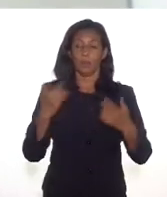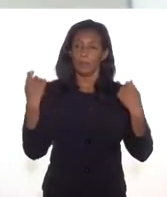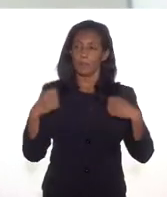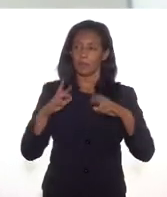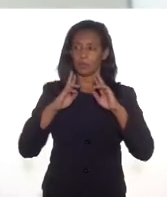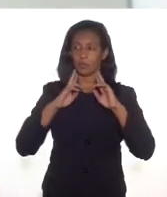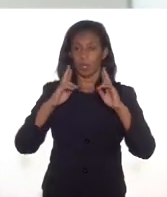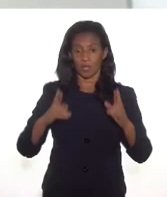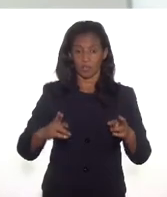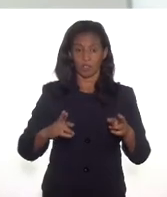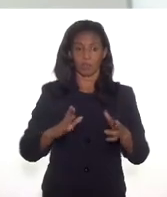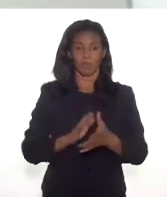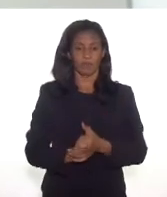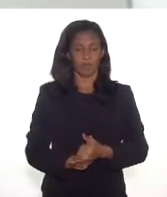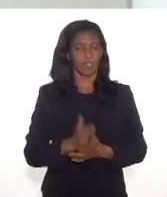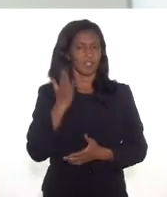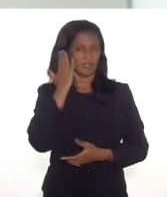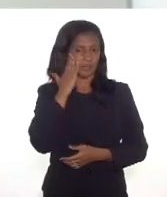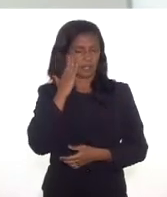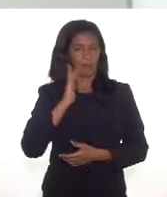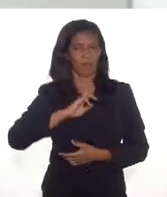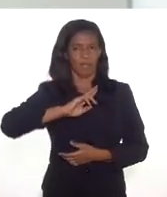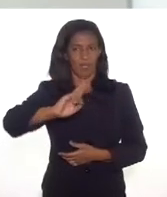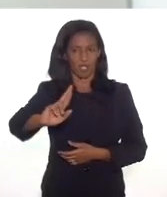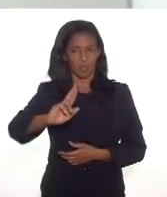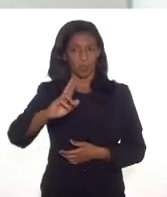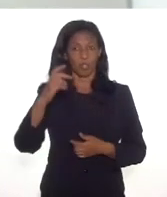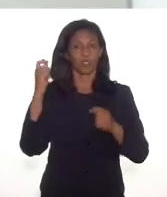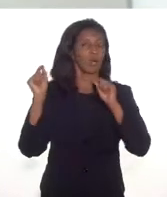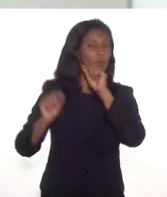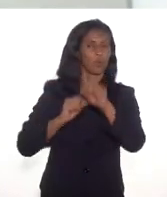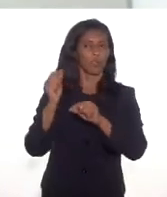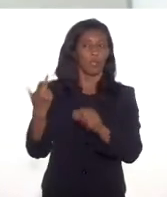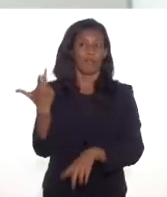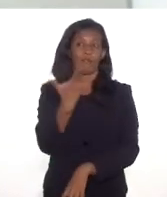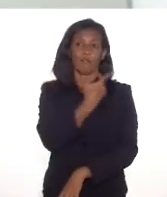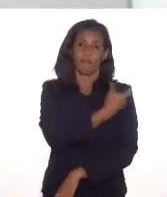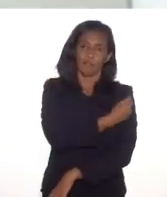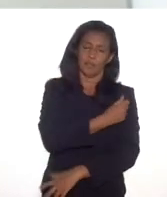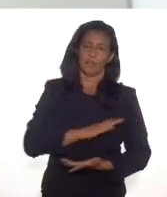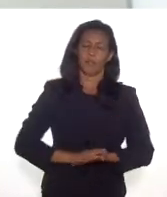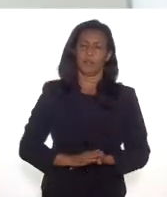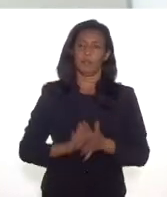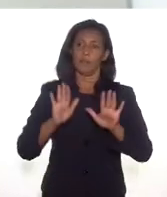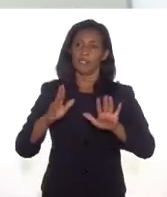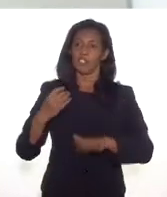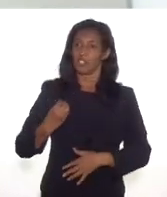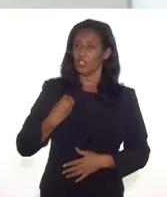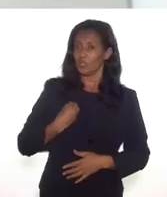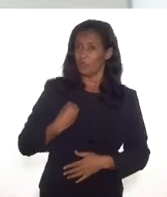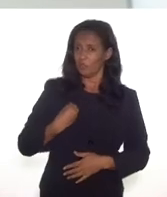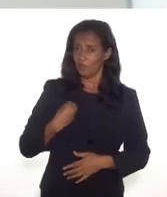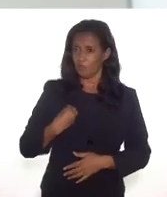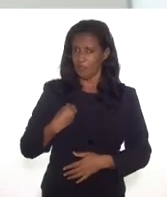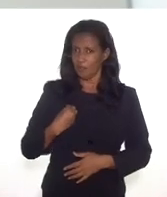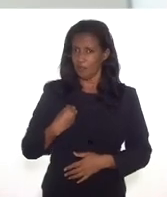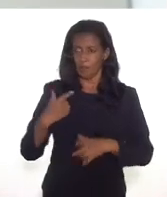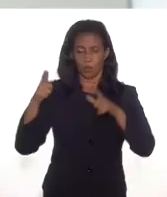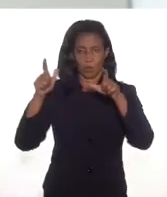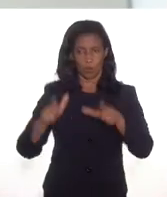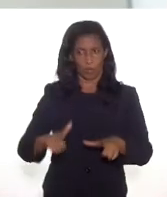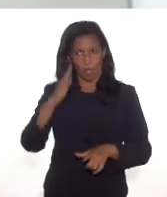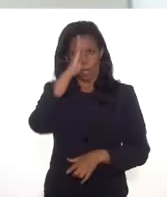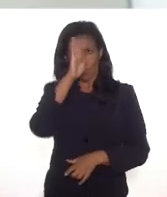resposta. A gente sabe que a resposta que tem que ser dada é a vacinação. Mas a gente vive no Brasil um cenário de escassez de vacina.